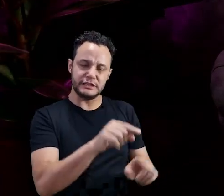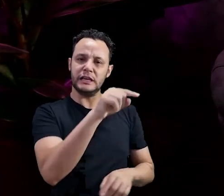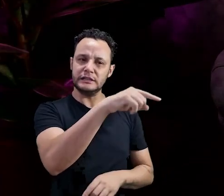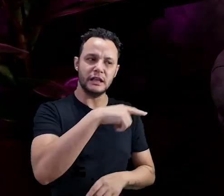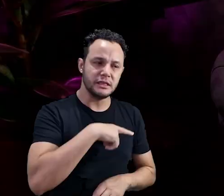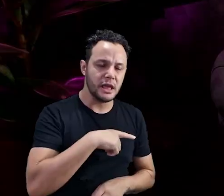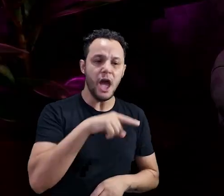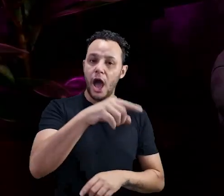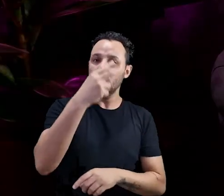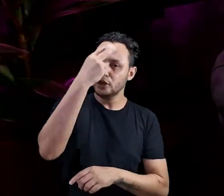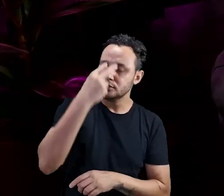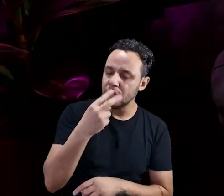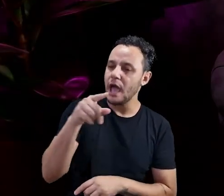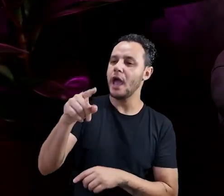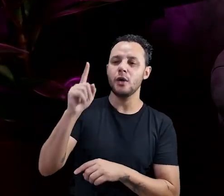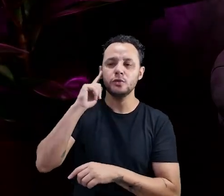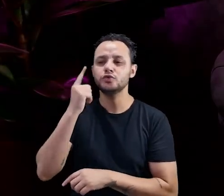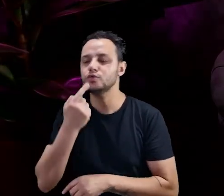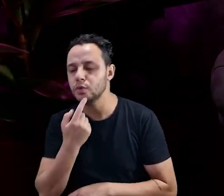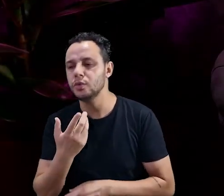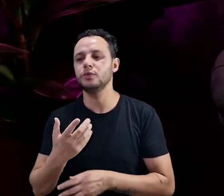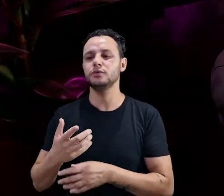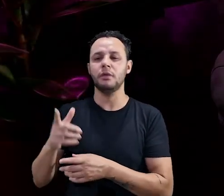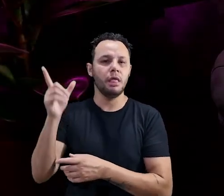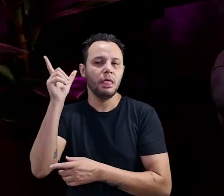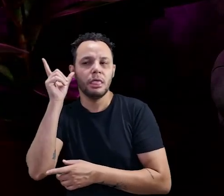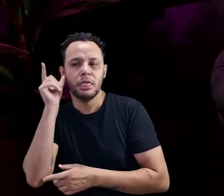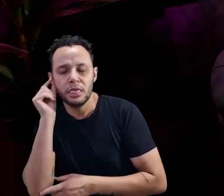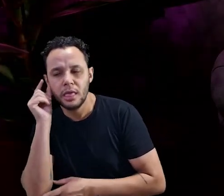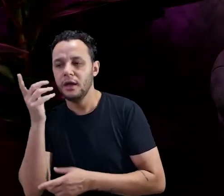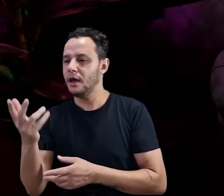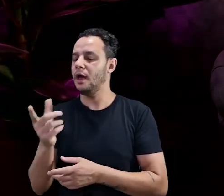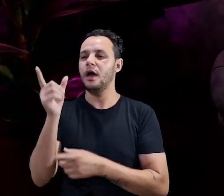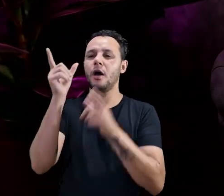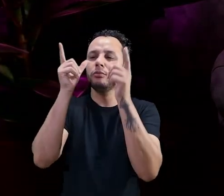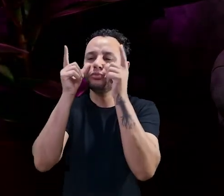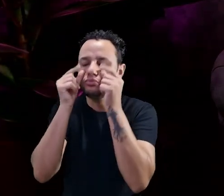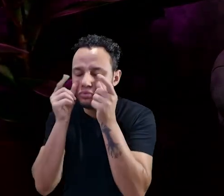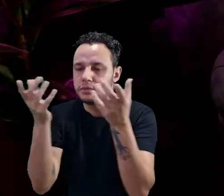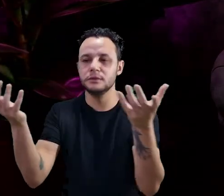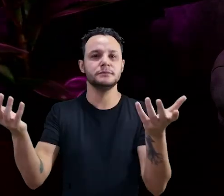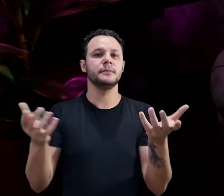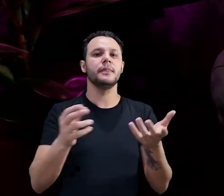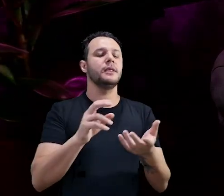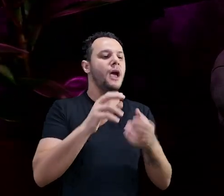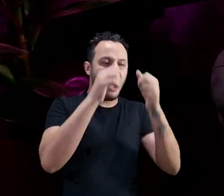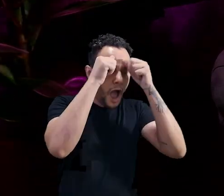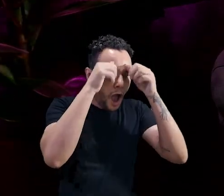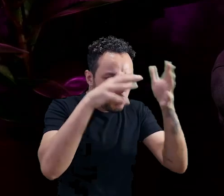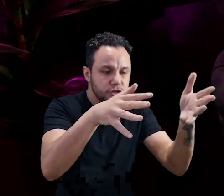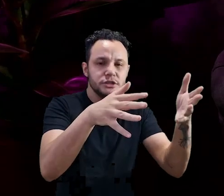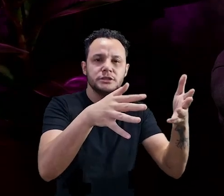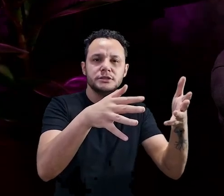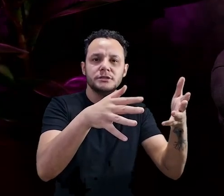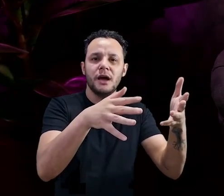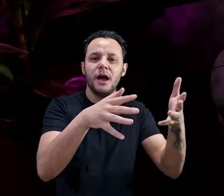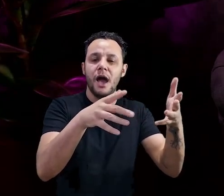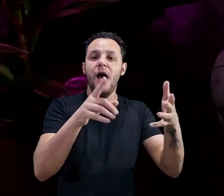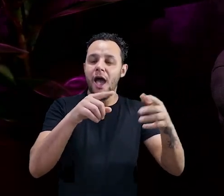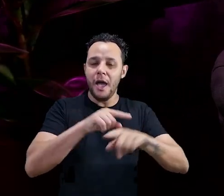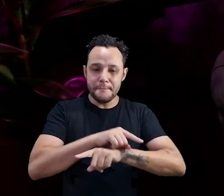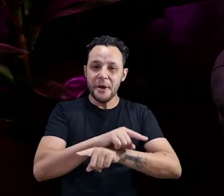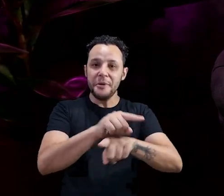tem deficiência intelectual, a criança que é cega, a criança que é surda, ou que tem deficiência auditiva, deficiência visual, ou a criança